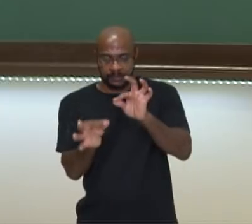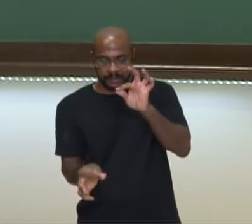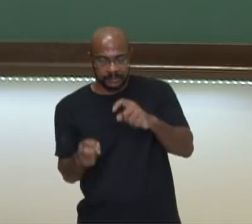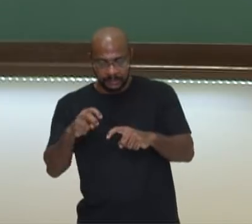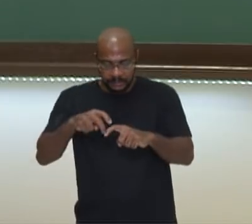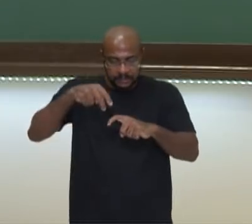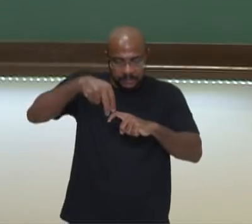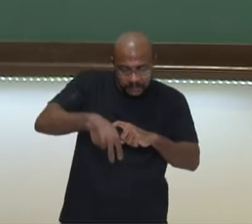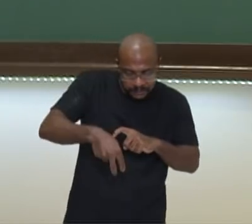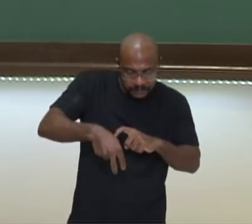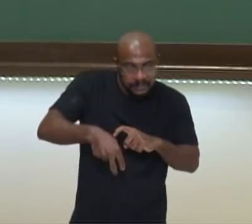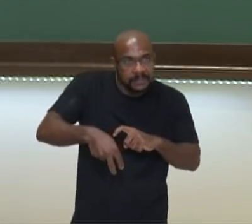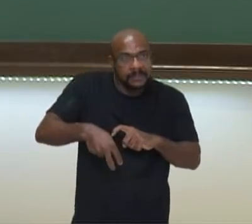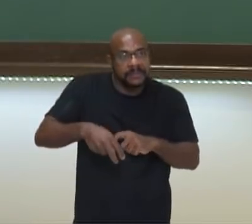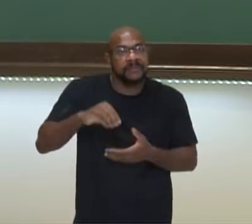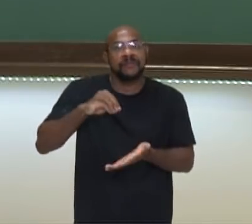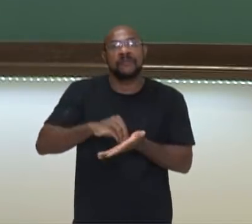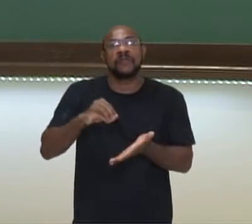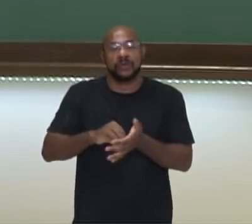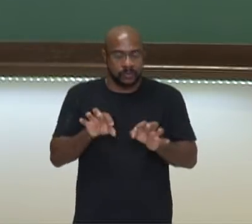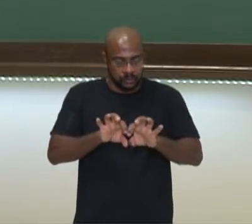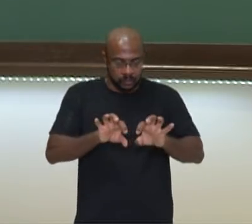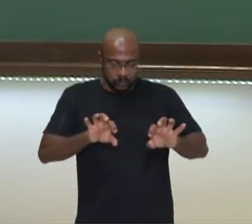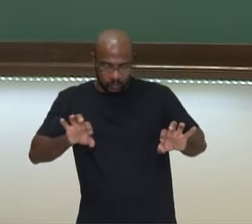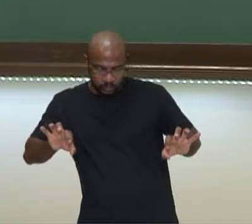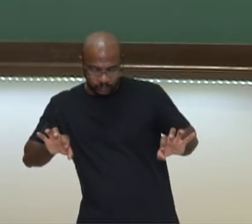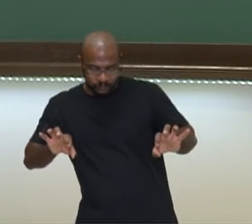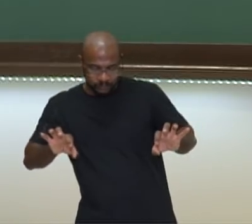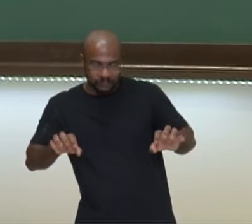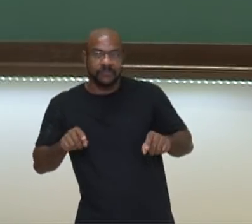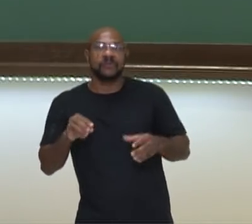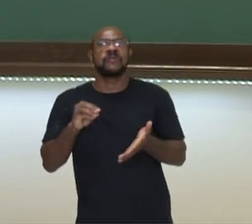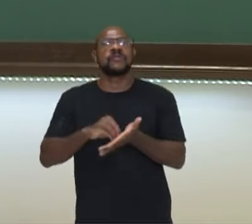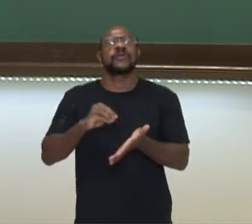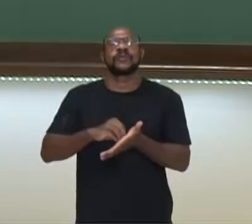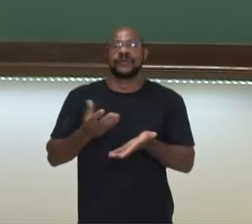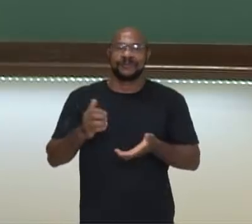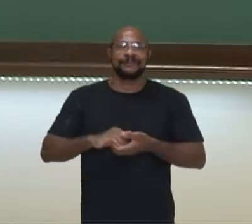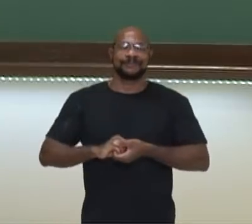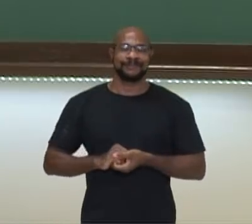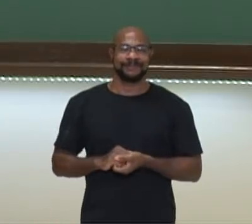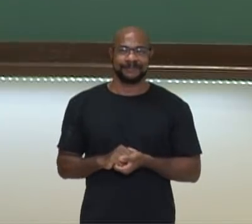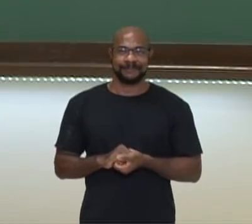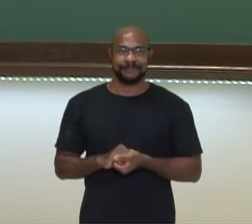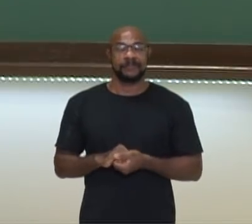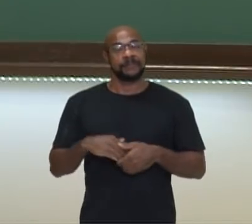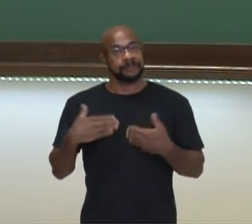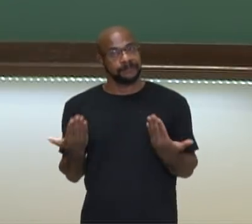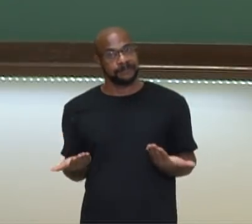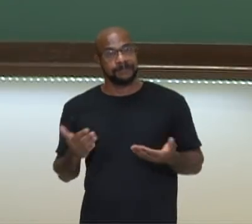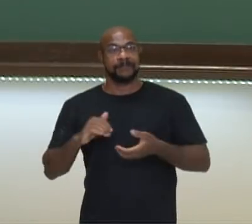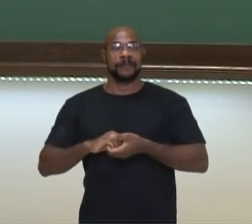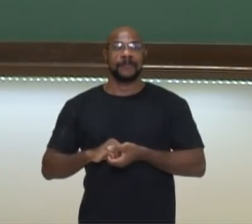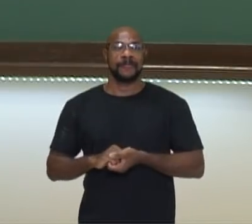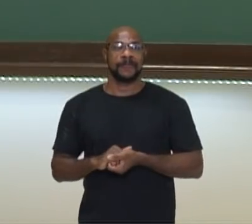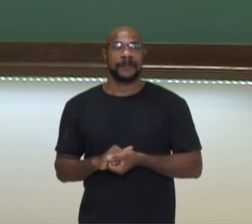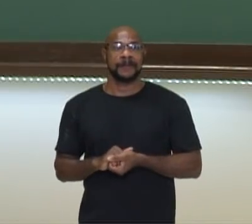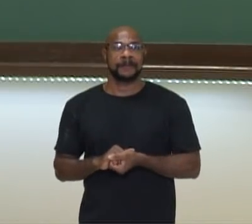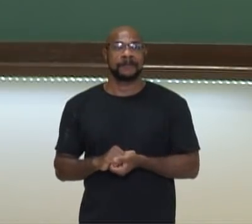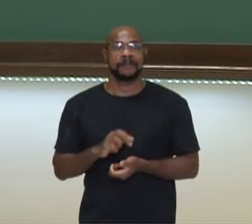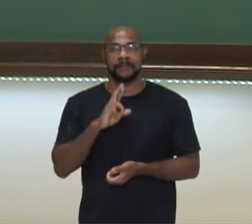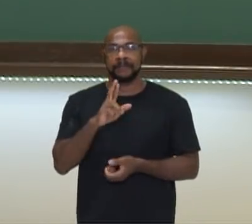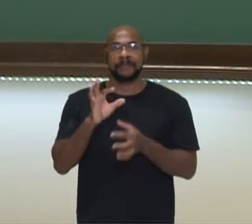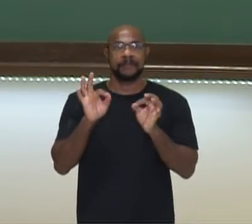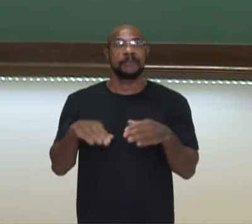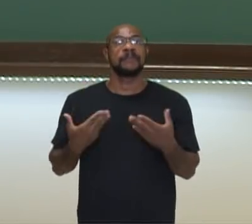para ele pular. Tá? Faltou corda, ele vai ter que pular faltando 0,31 metros. Então, a alternativa